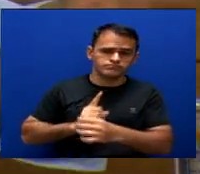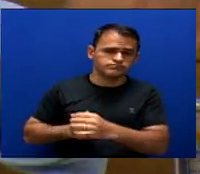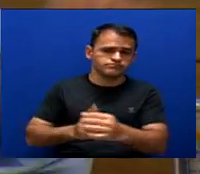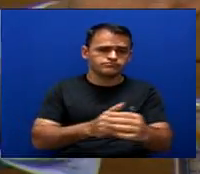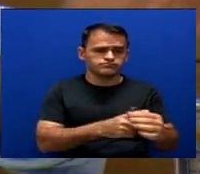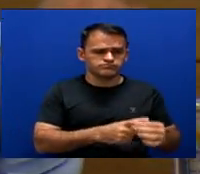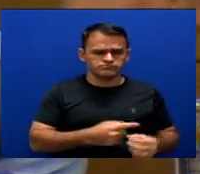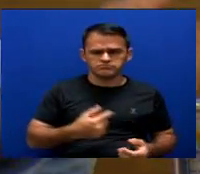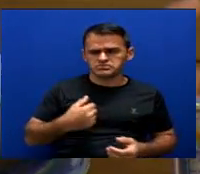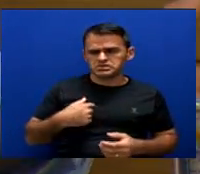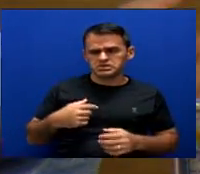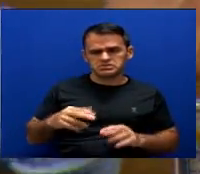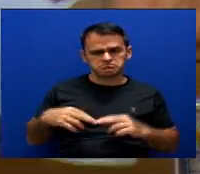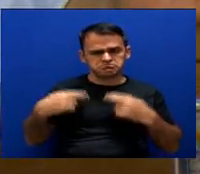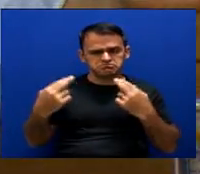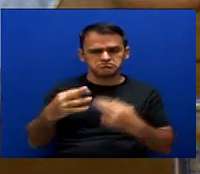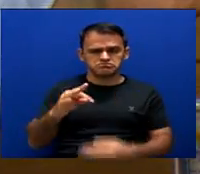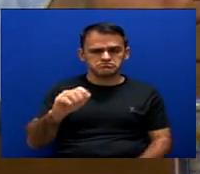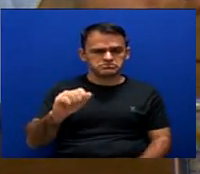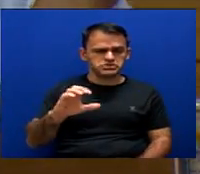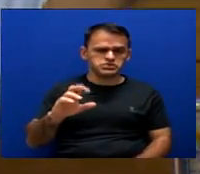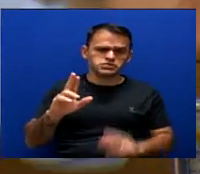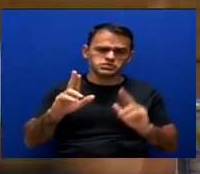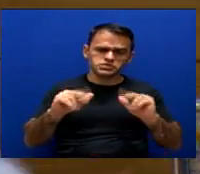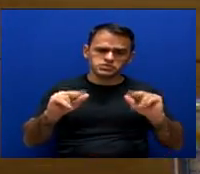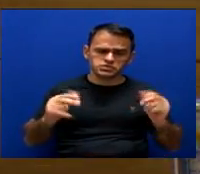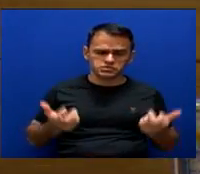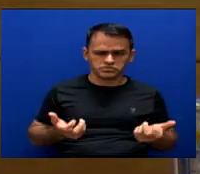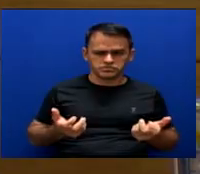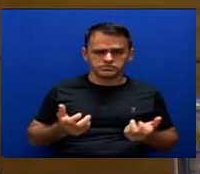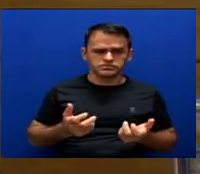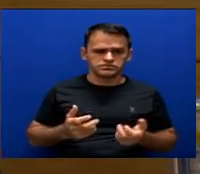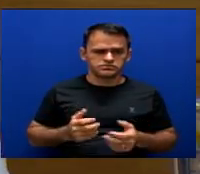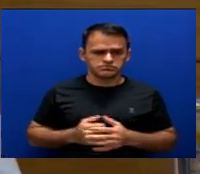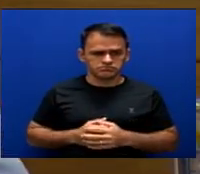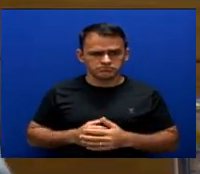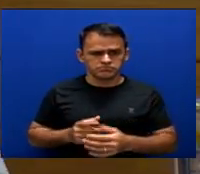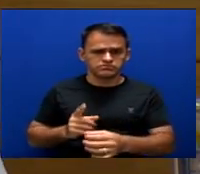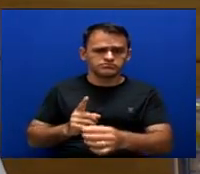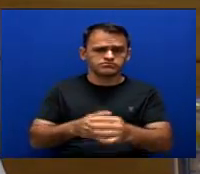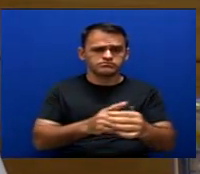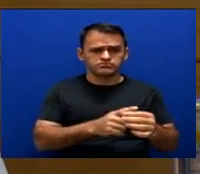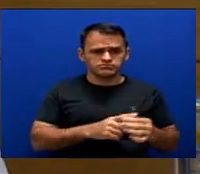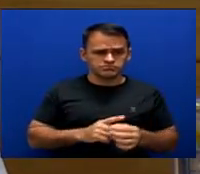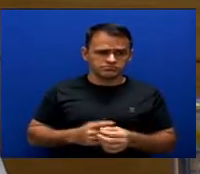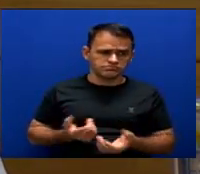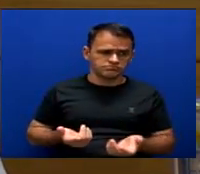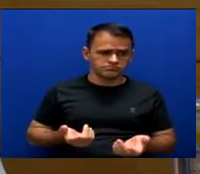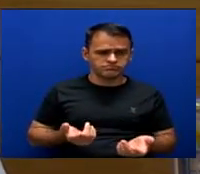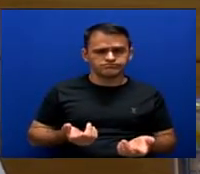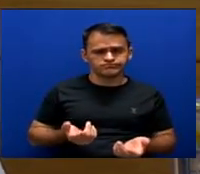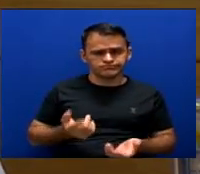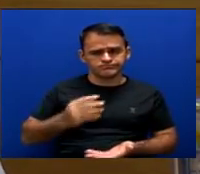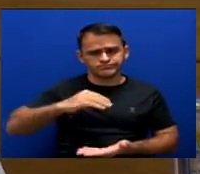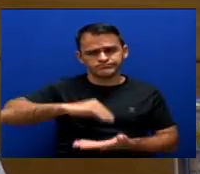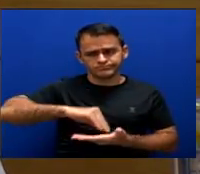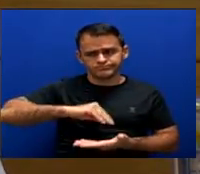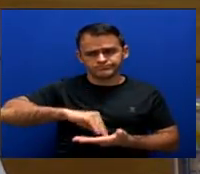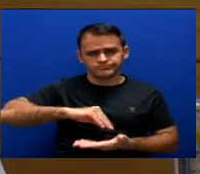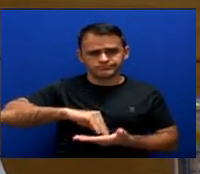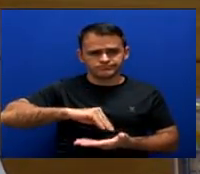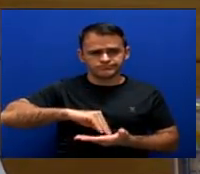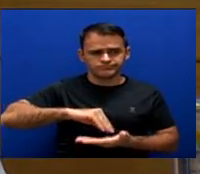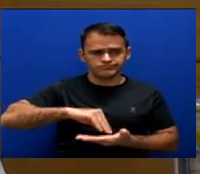eu nunca participei da reunião do tac mas os municípios não levam essas dificuldades que o senhor é da falta de